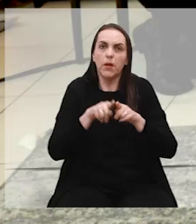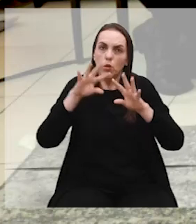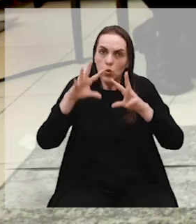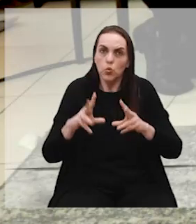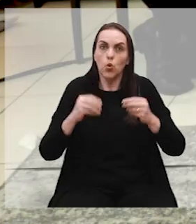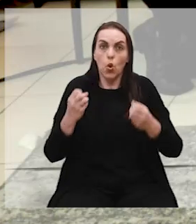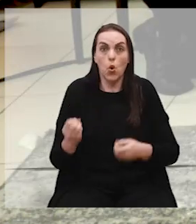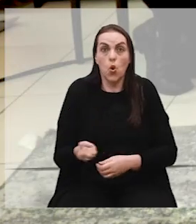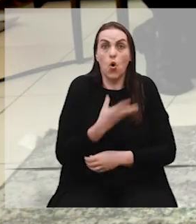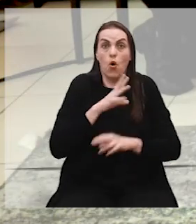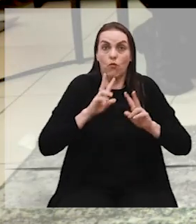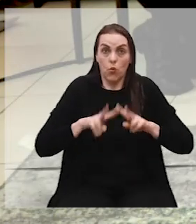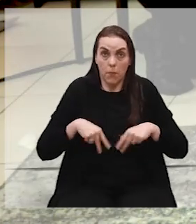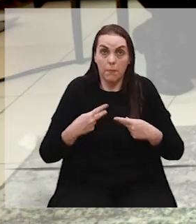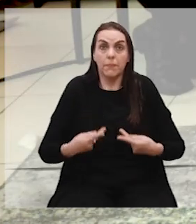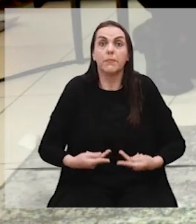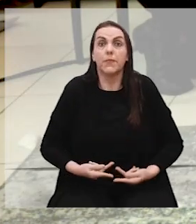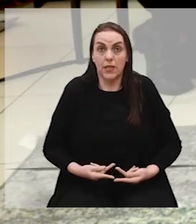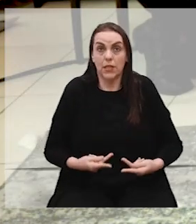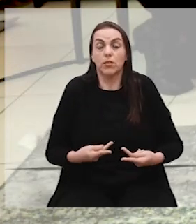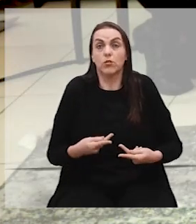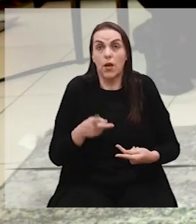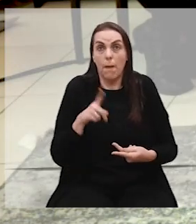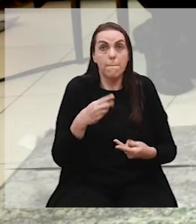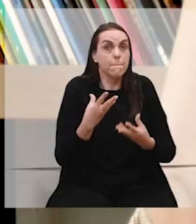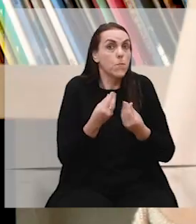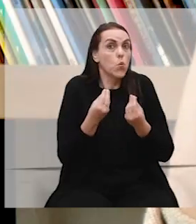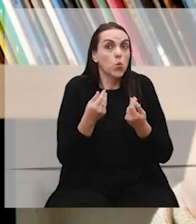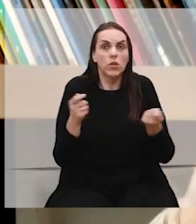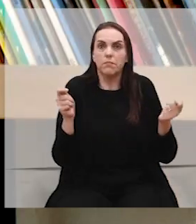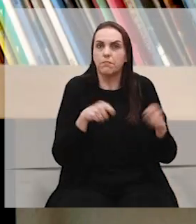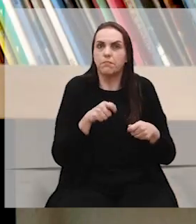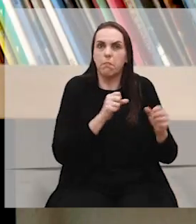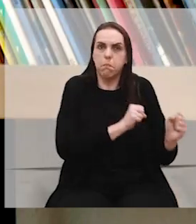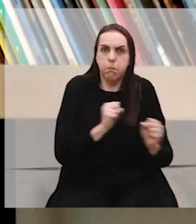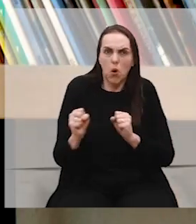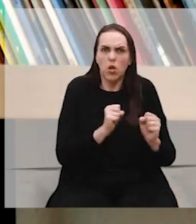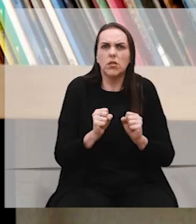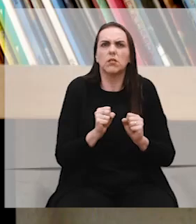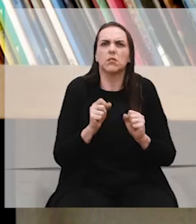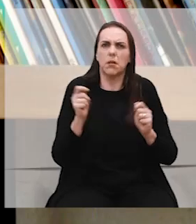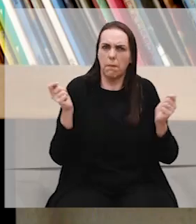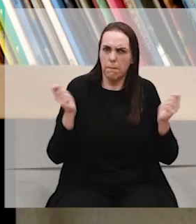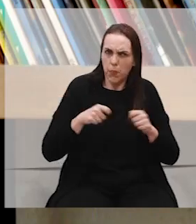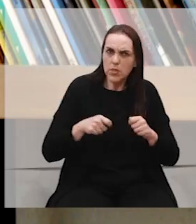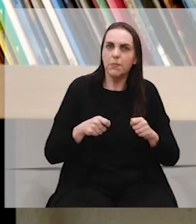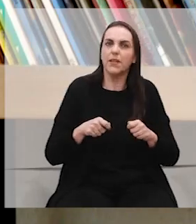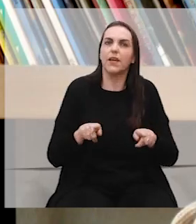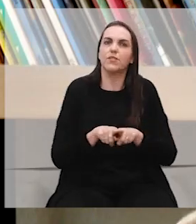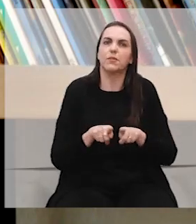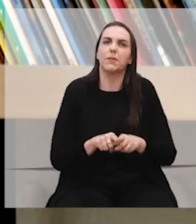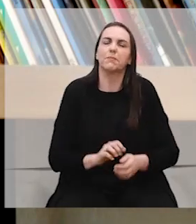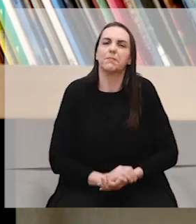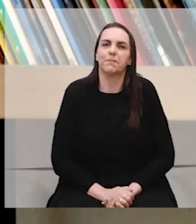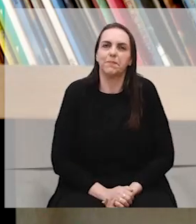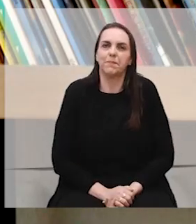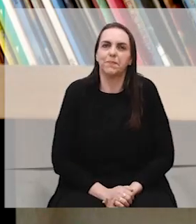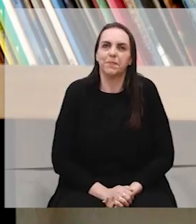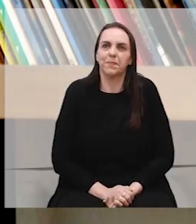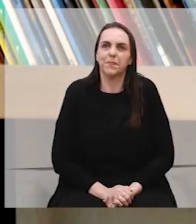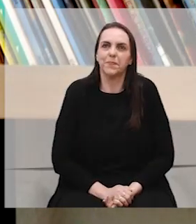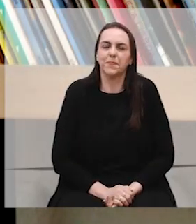comportar esse novo humano que vem com muitas outras potências e